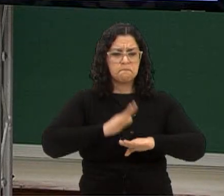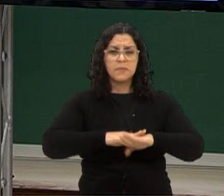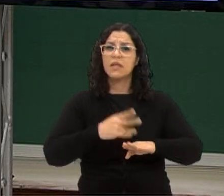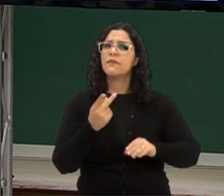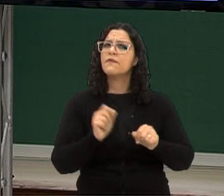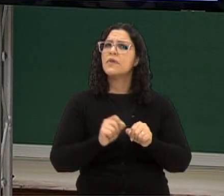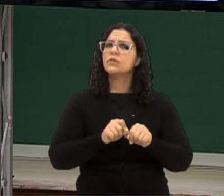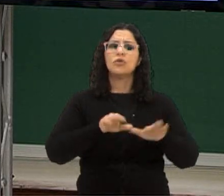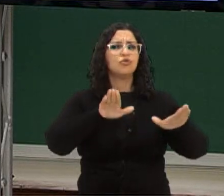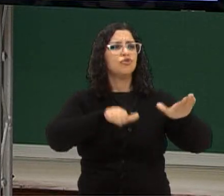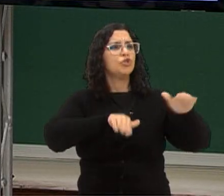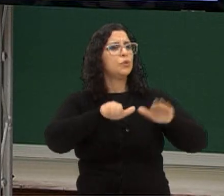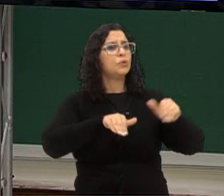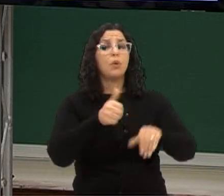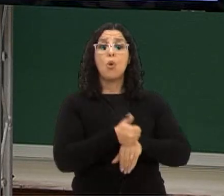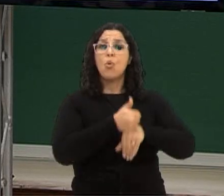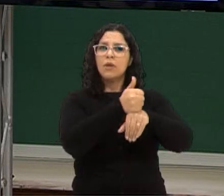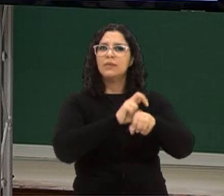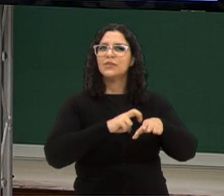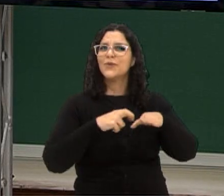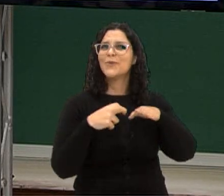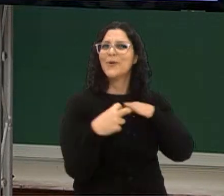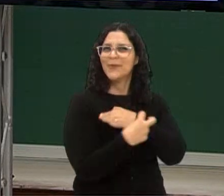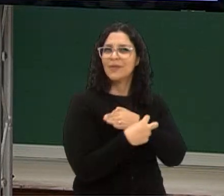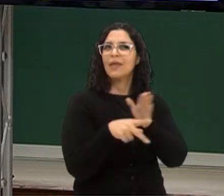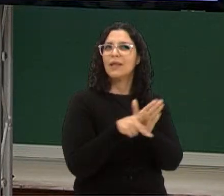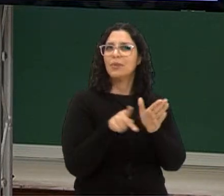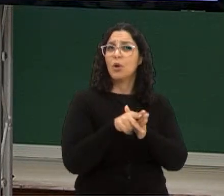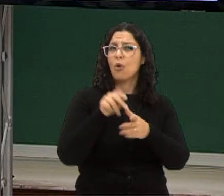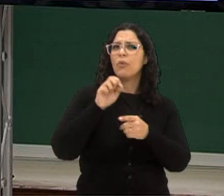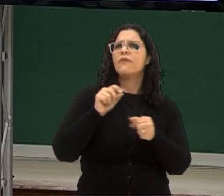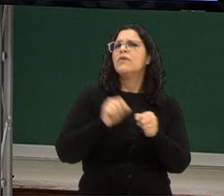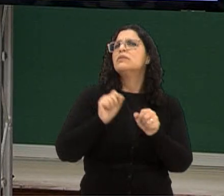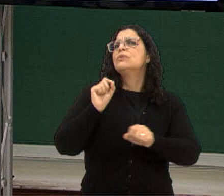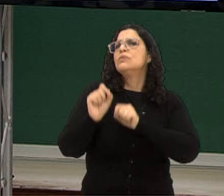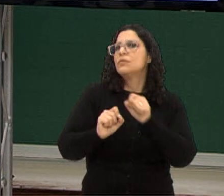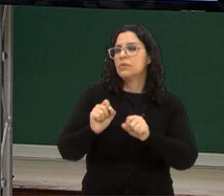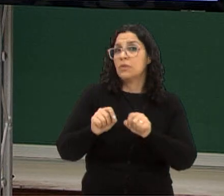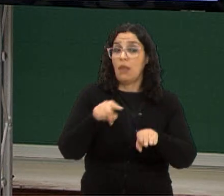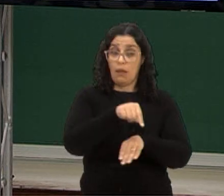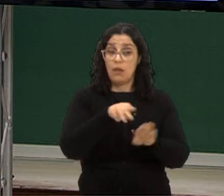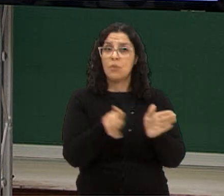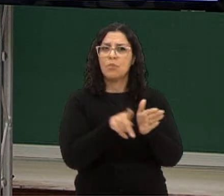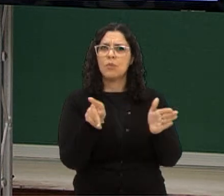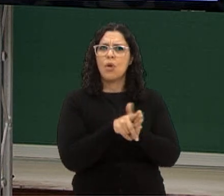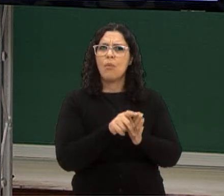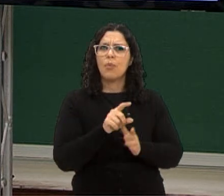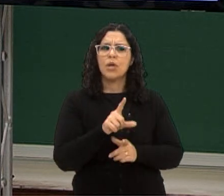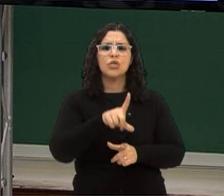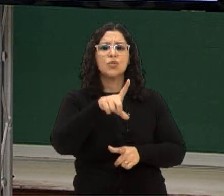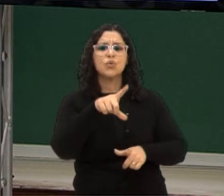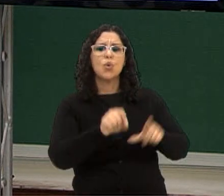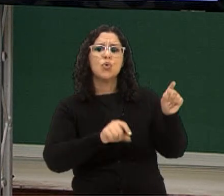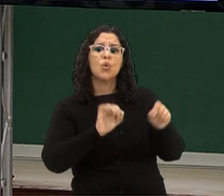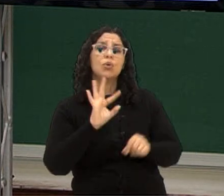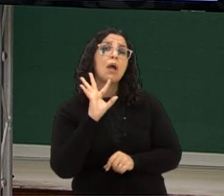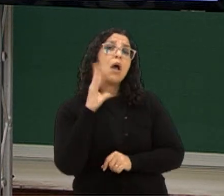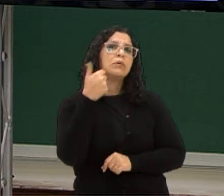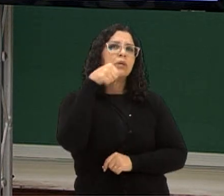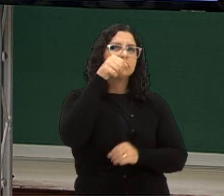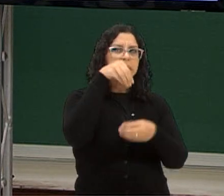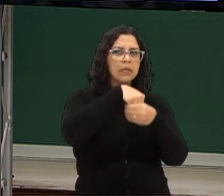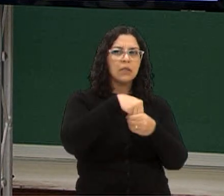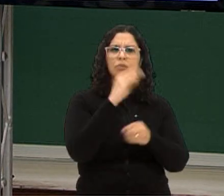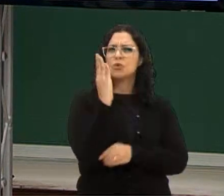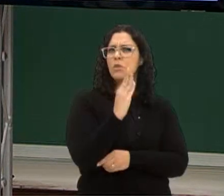é chamar os ministros. O Conselho de Estado, o que ele fazia? Ele tomava as principais decisões do país. Por